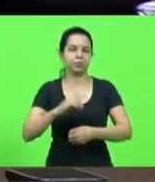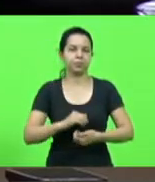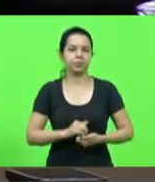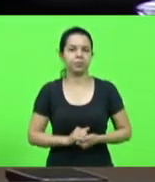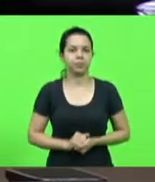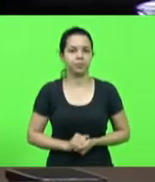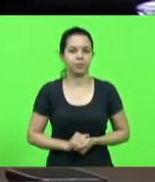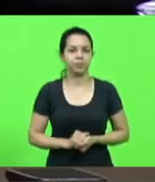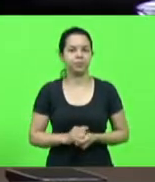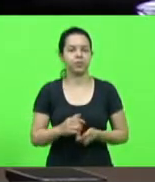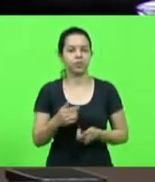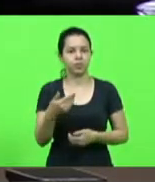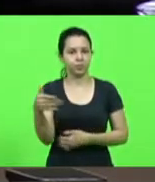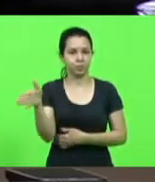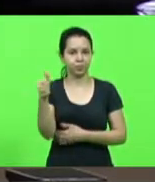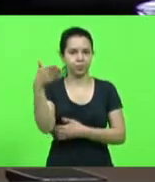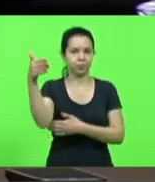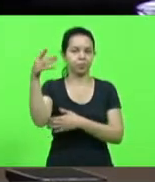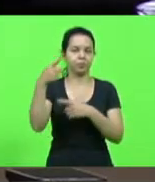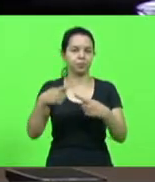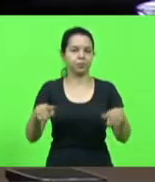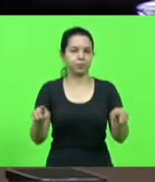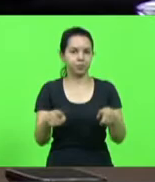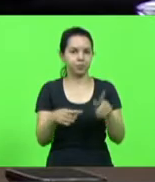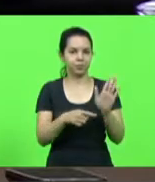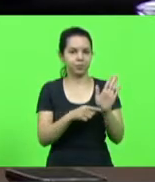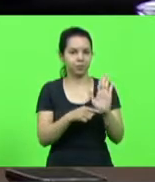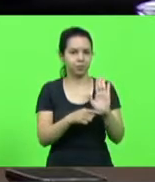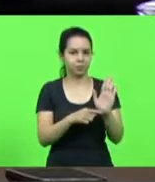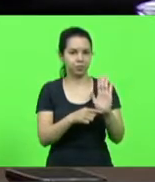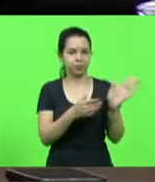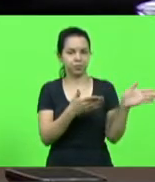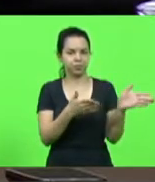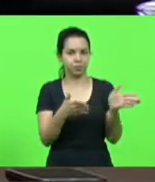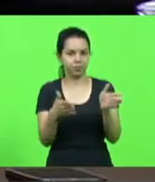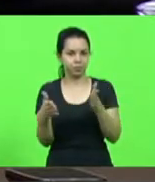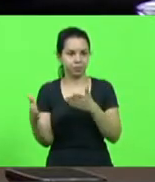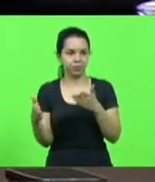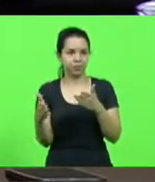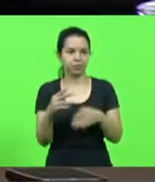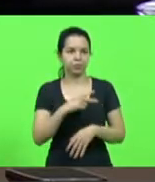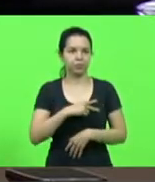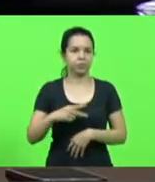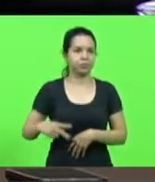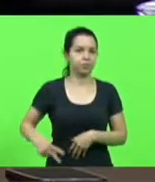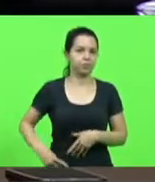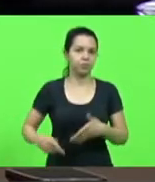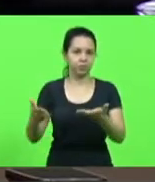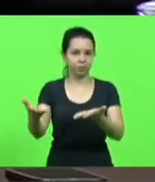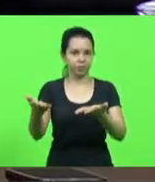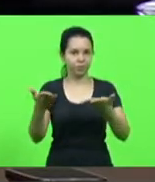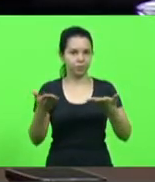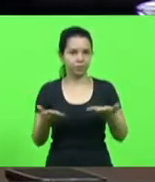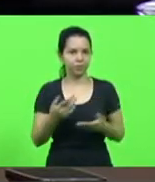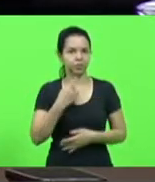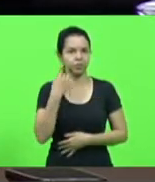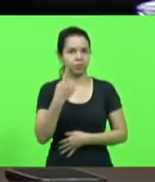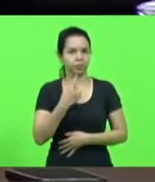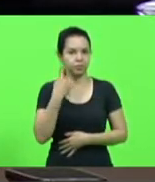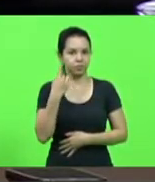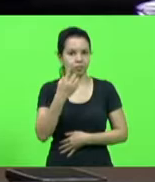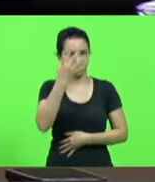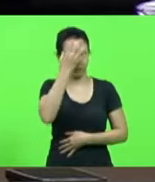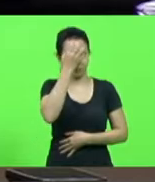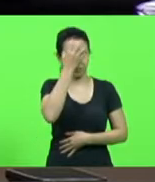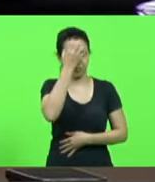execução do hino nacional e a apresentação de um vídeo institucional. Prosseguindo, o senhor presidente convidou para fazer uso da palavra o senhor deputado Ismael dos Santos, na qualidade de